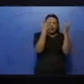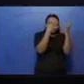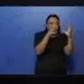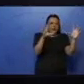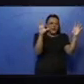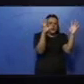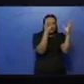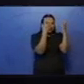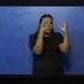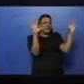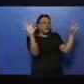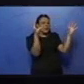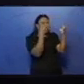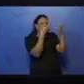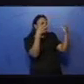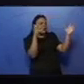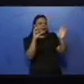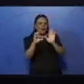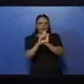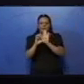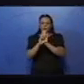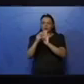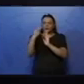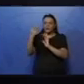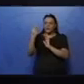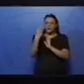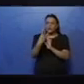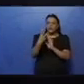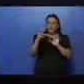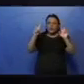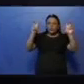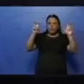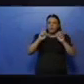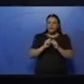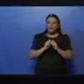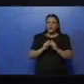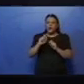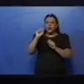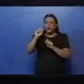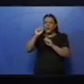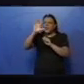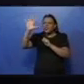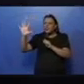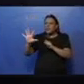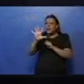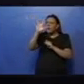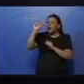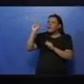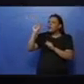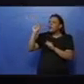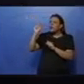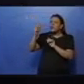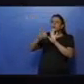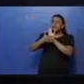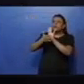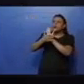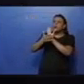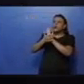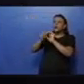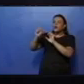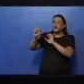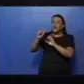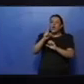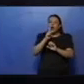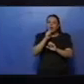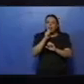Por que será que chama capítulo 23, né? Essa imagem, o que ela nos propõe? Um